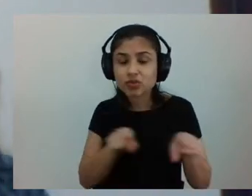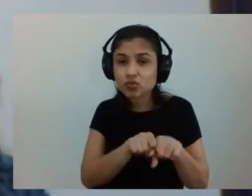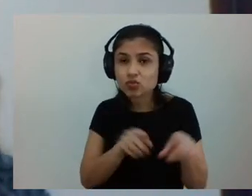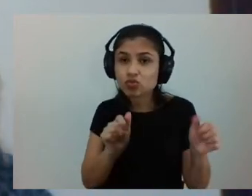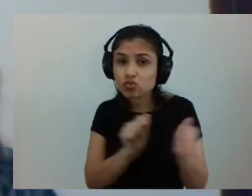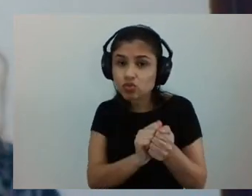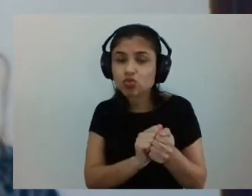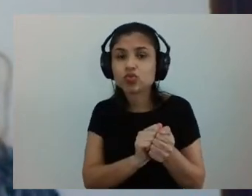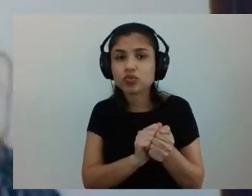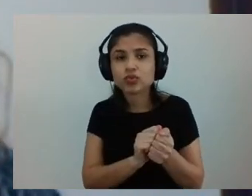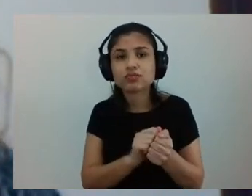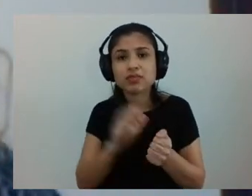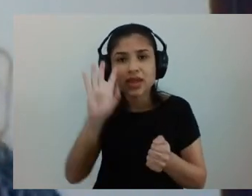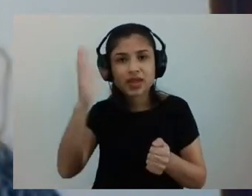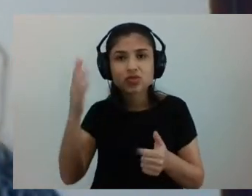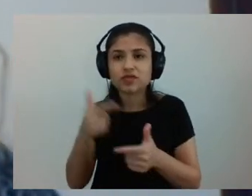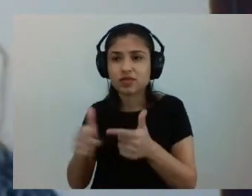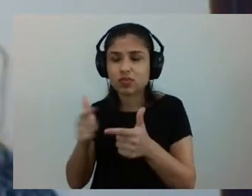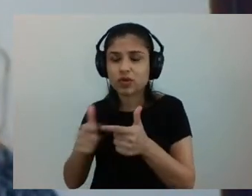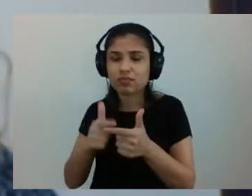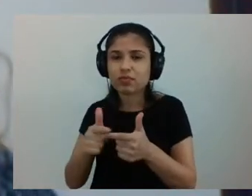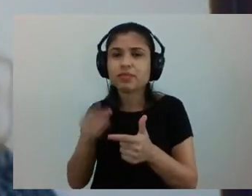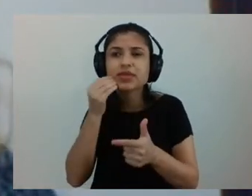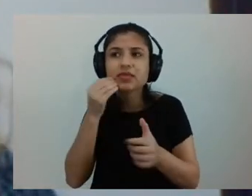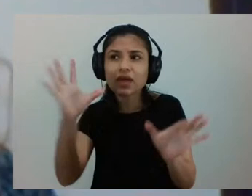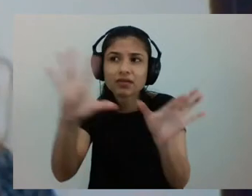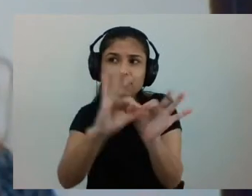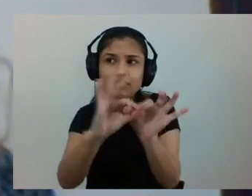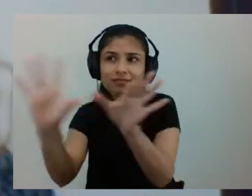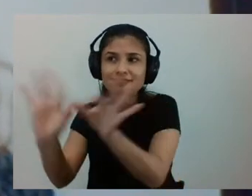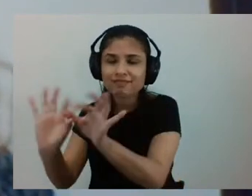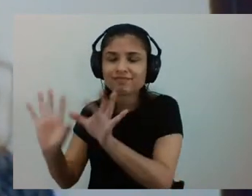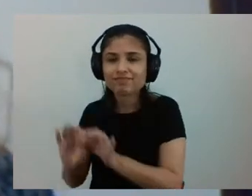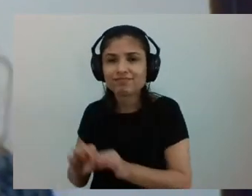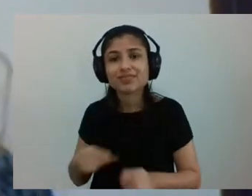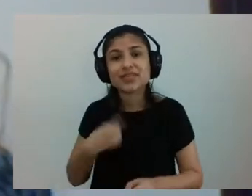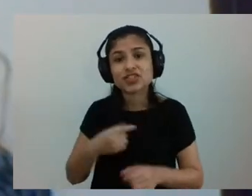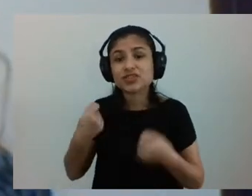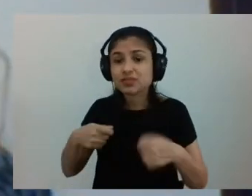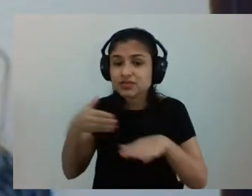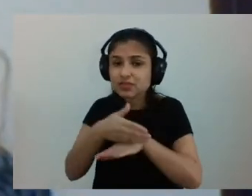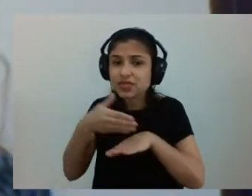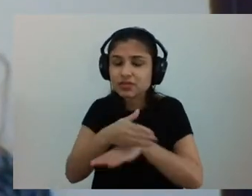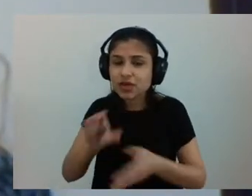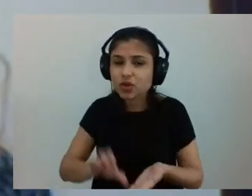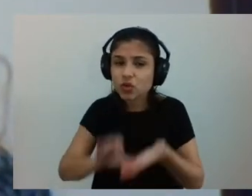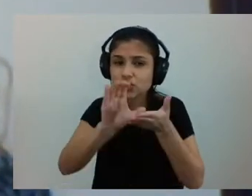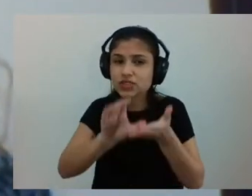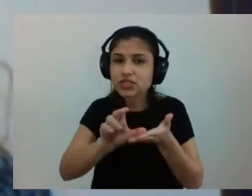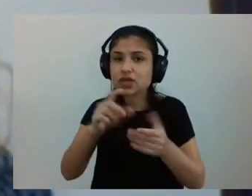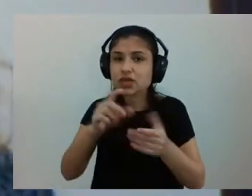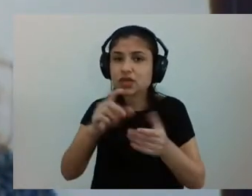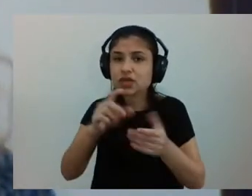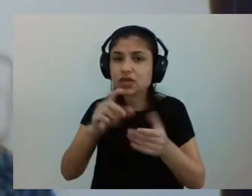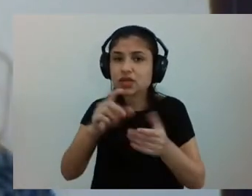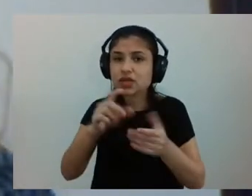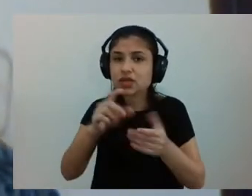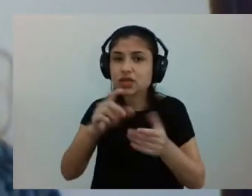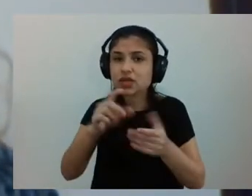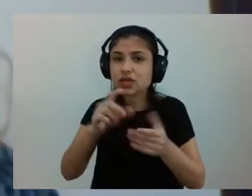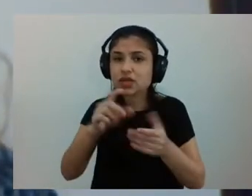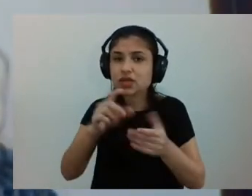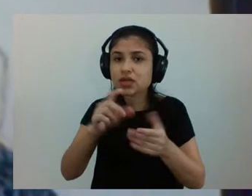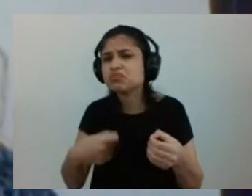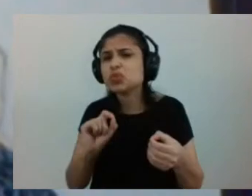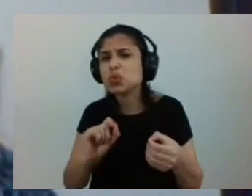essa integração. Nós precisamos participar de conselhos da nossa cidade, ouvir o que a nossa cidade também precisa, né? Então,